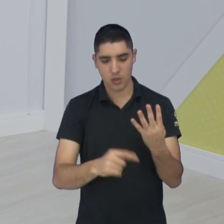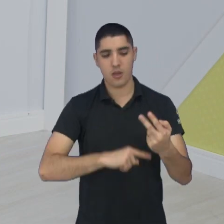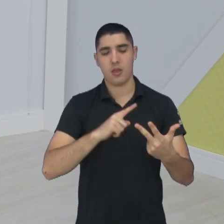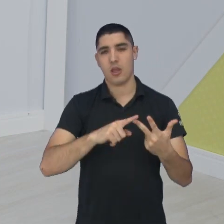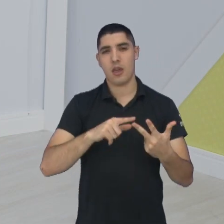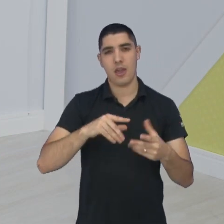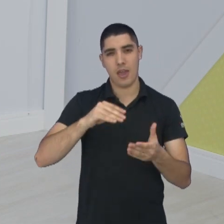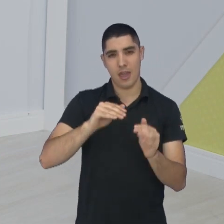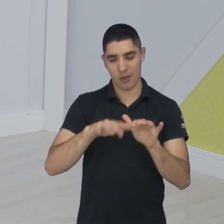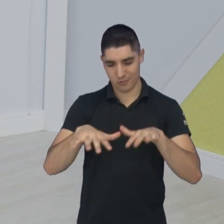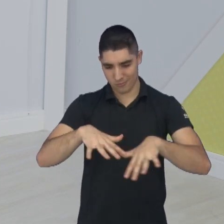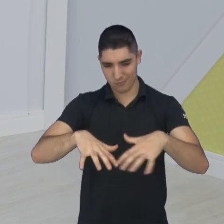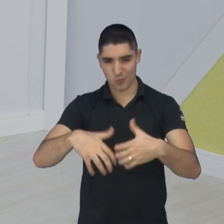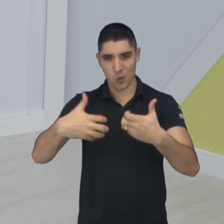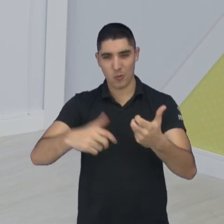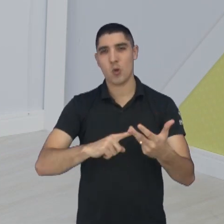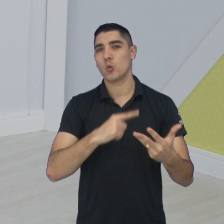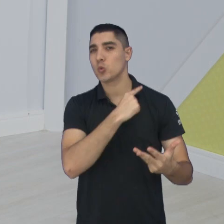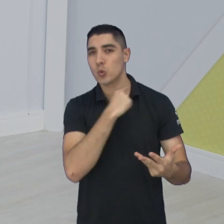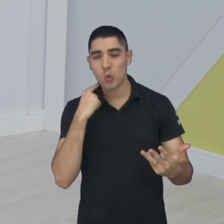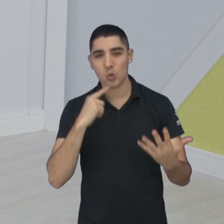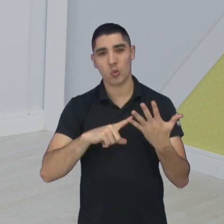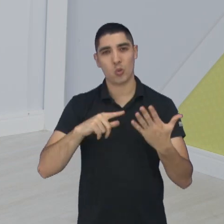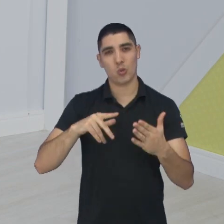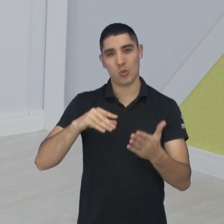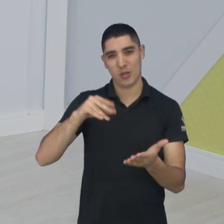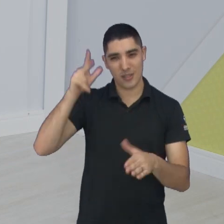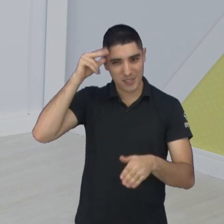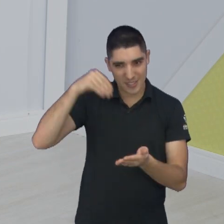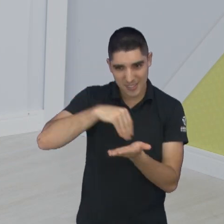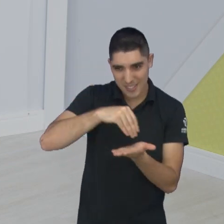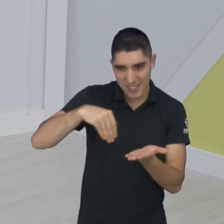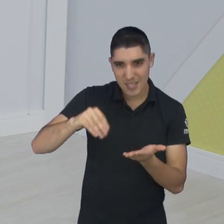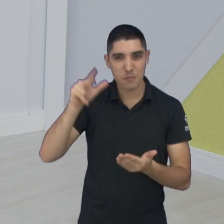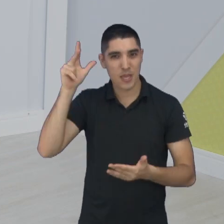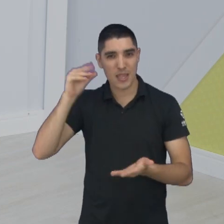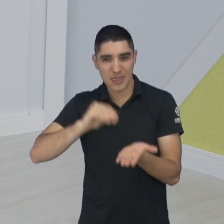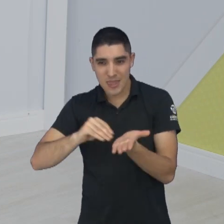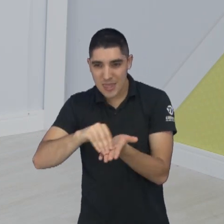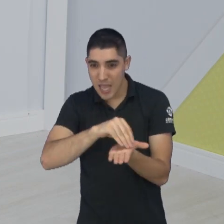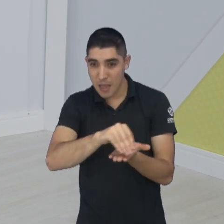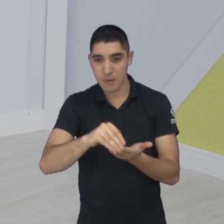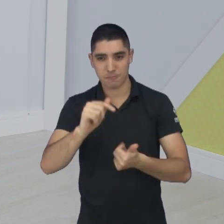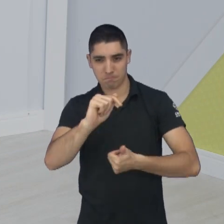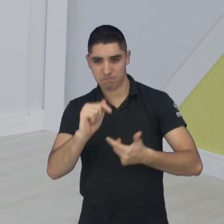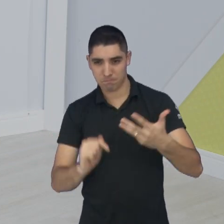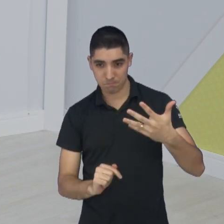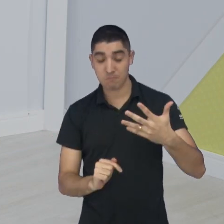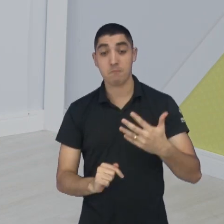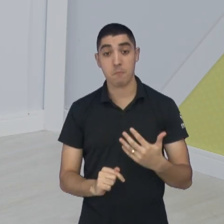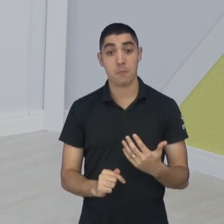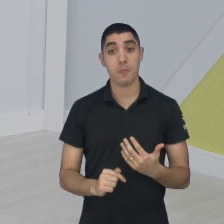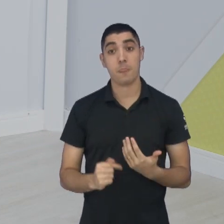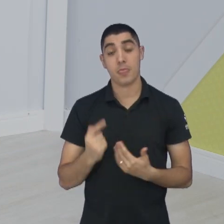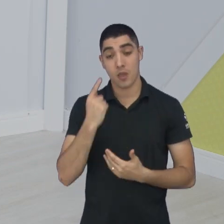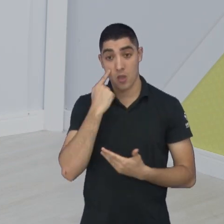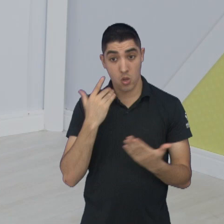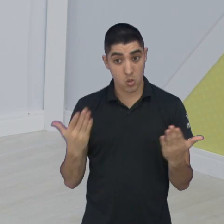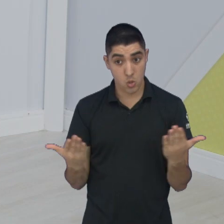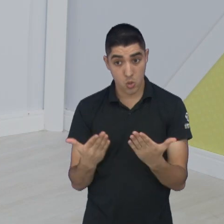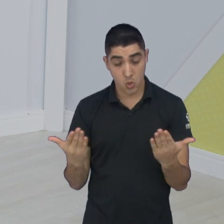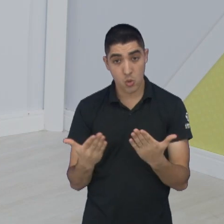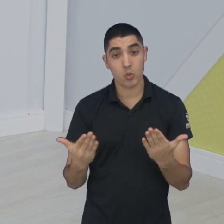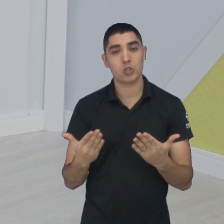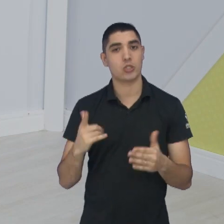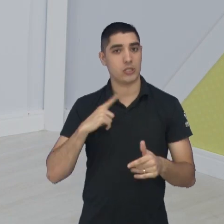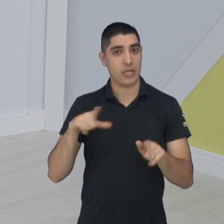natação, truco, tênis de mesa, xadrez e damas. Não tem as fotos aí? E já teve seletiva hoje. Obrigado, Peteco. Já teve hoje na modalidade tênis